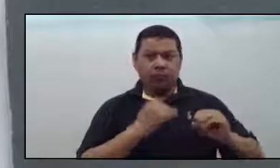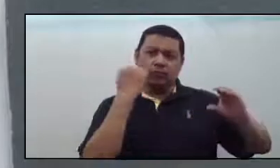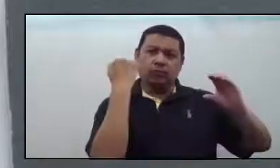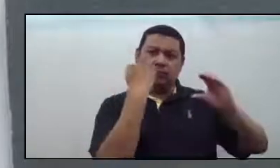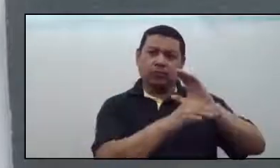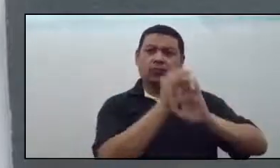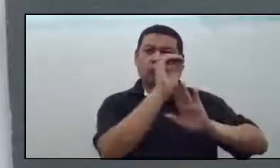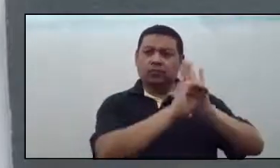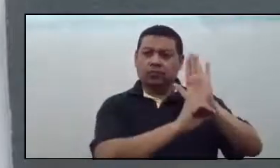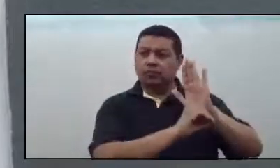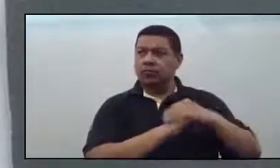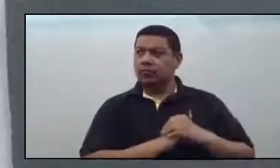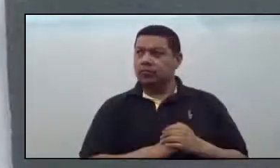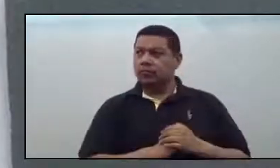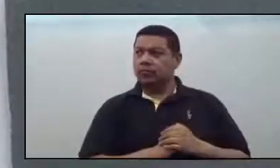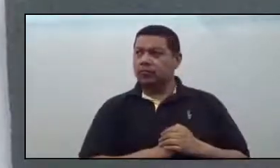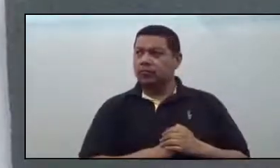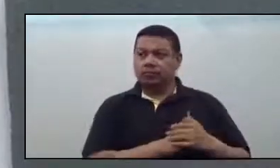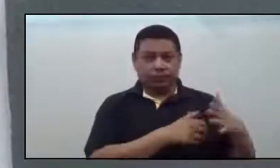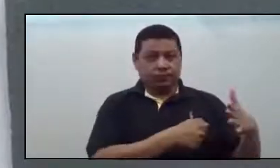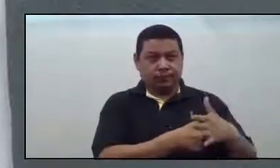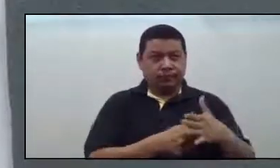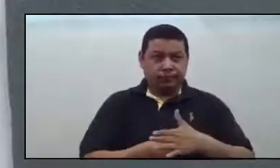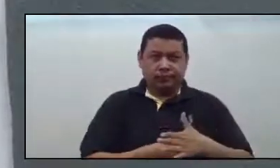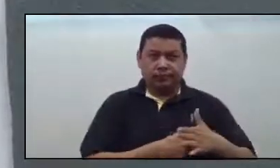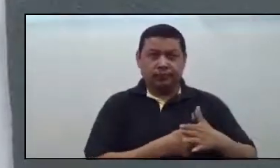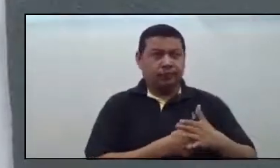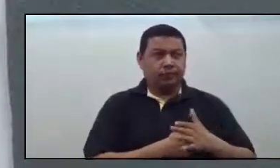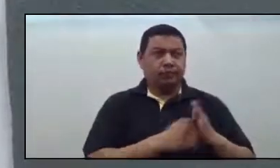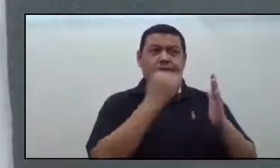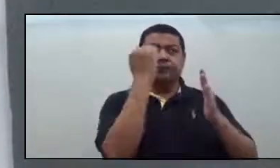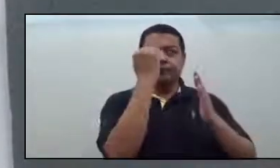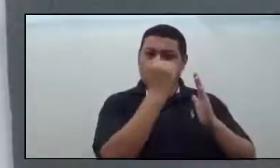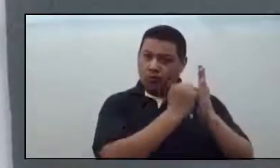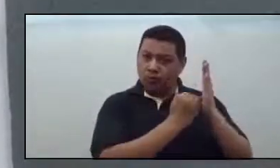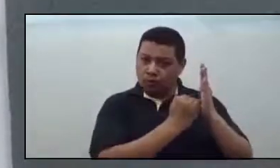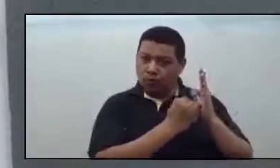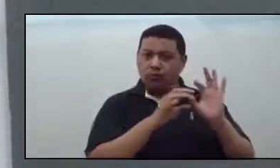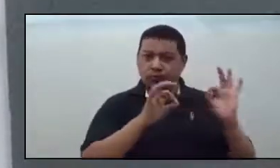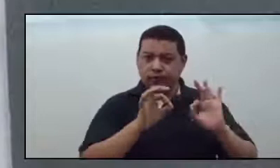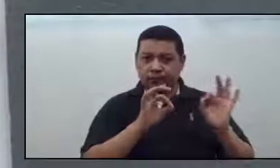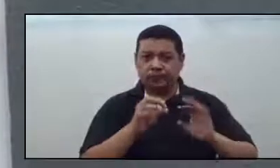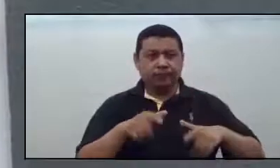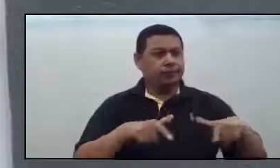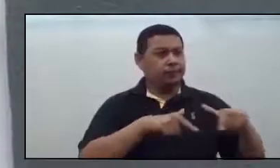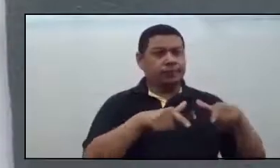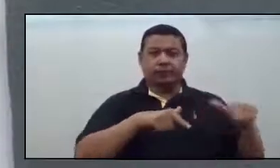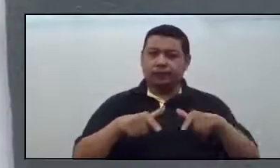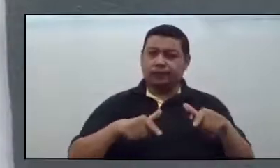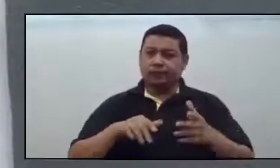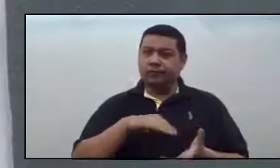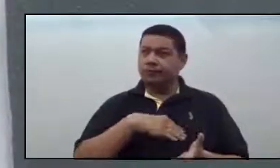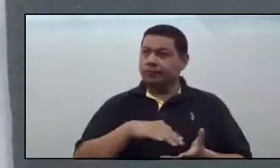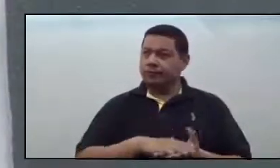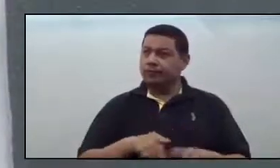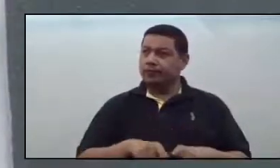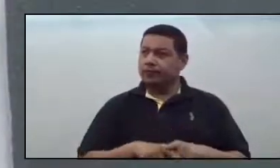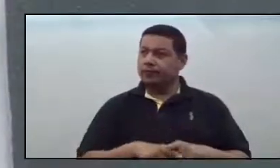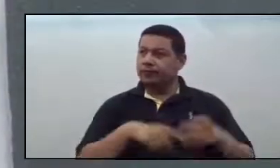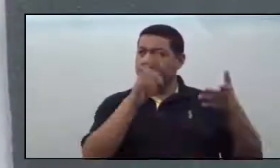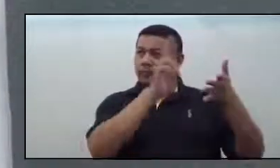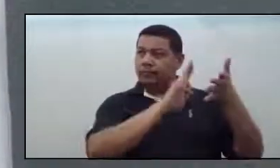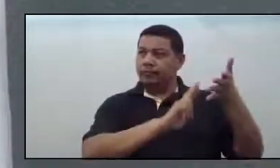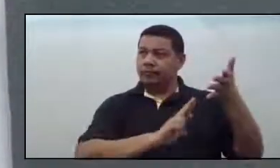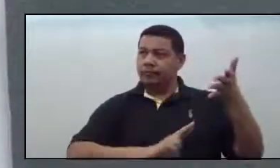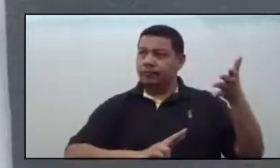fazendo essa solicitação do cronograma e de atividades da secretaria. E, se possível, também um relatório do